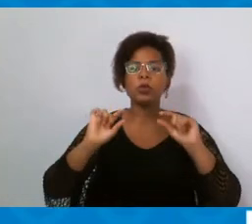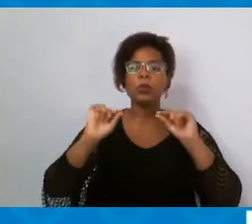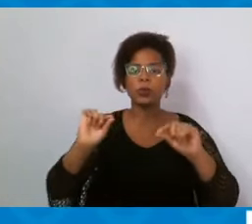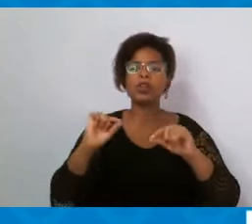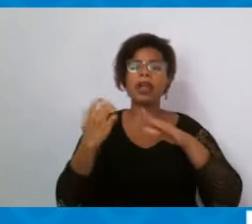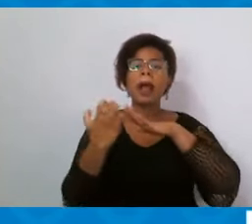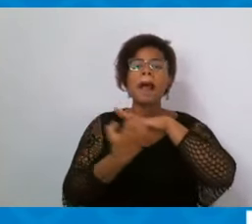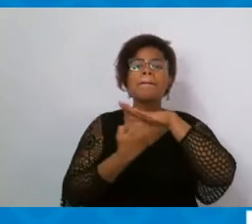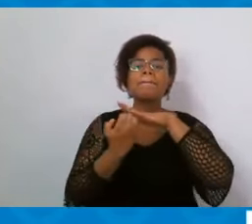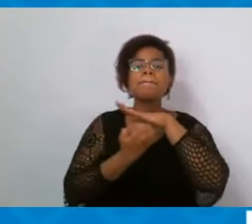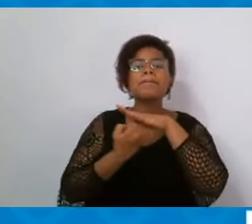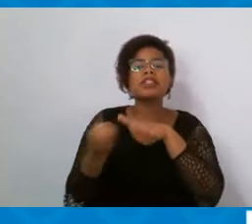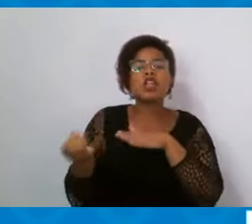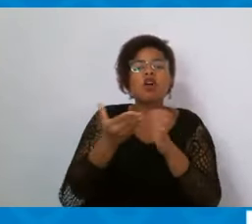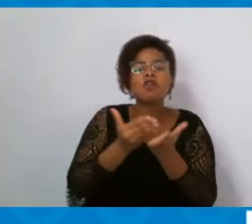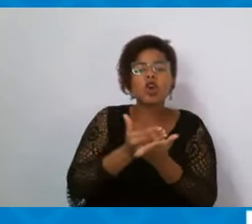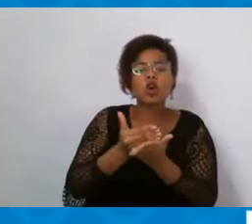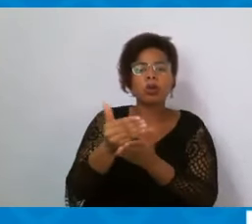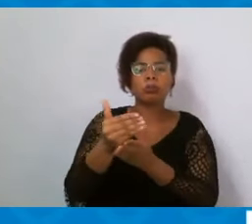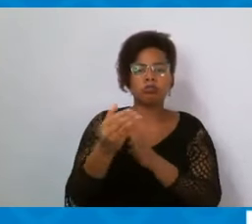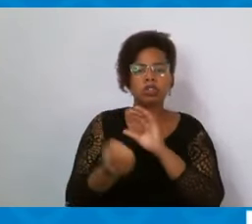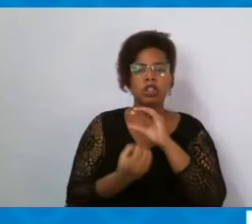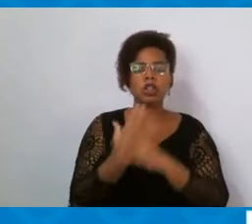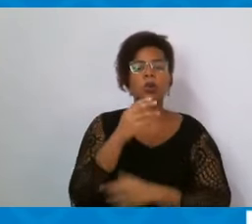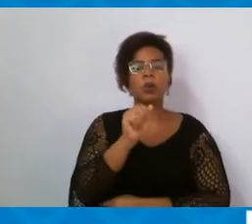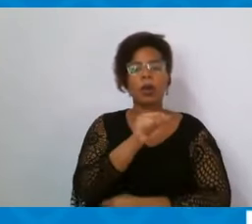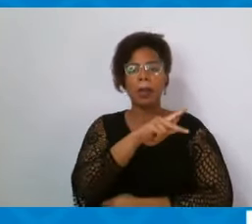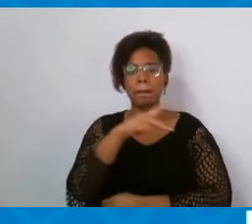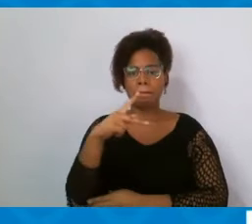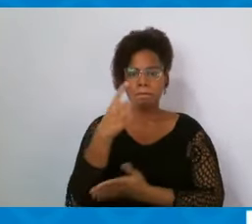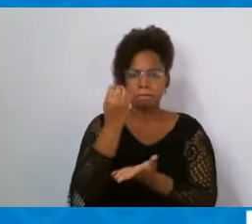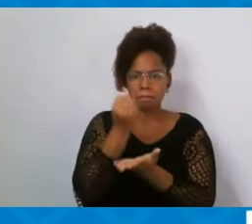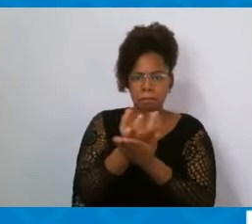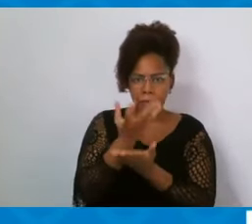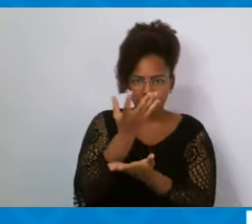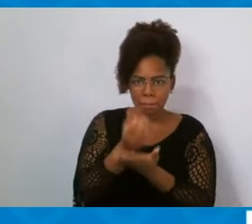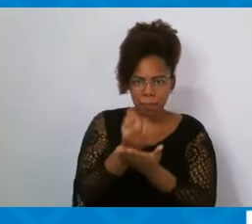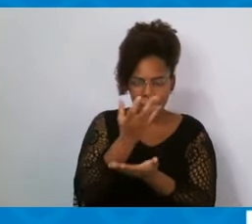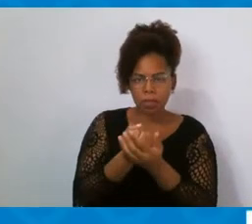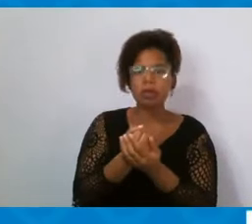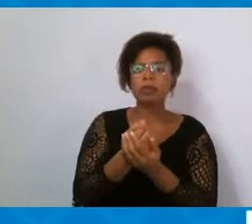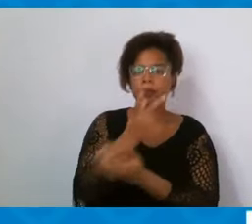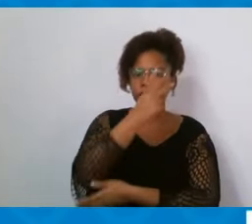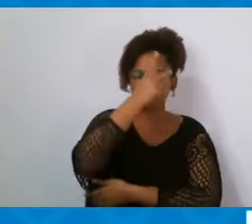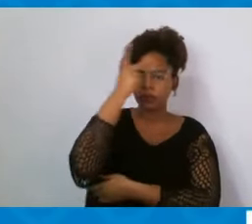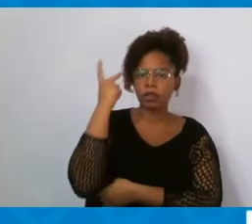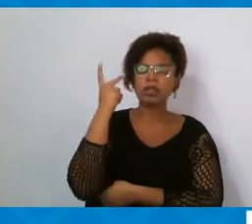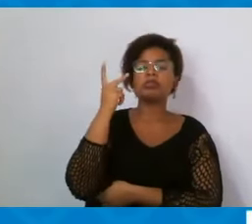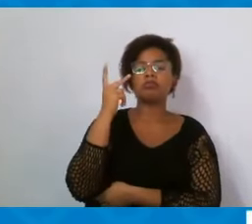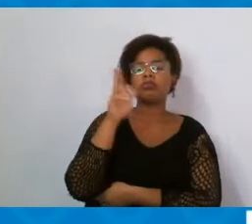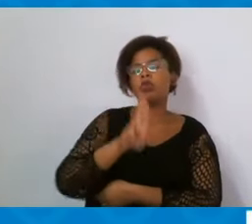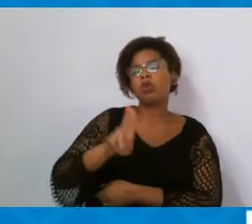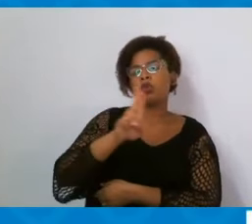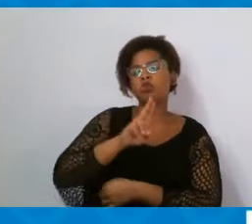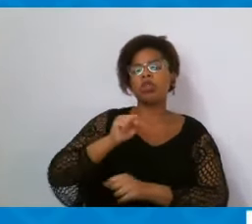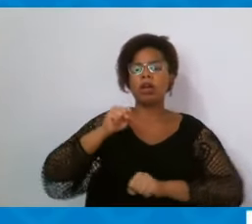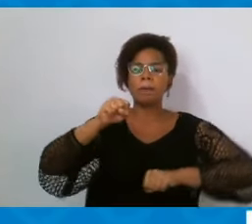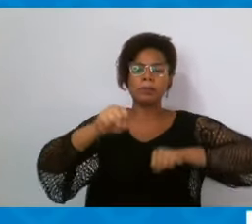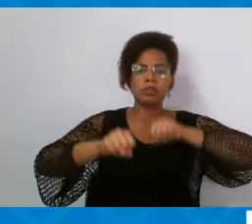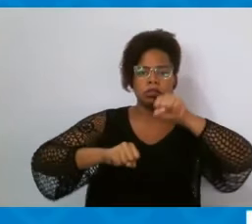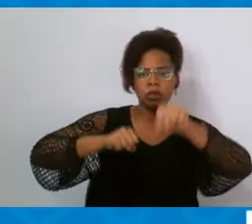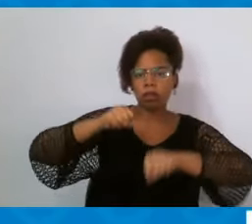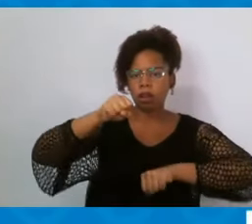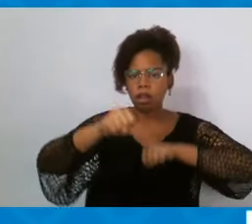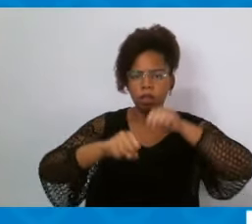que conecta ciclistas numa cidade, indo para o mesmo lugar. Então, eles descobriram que se